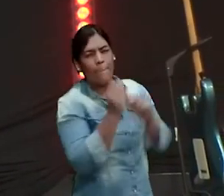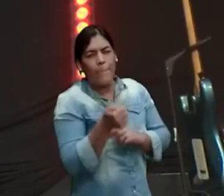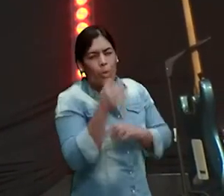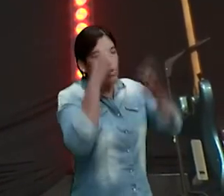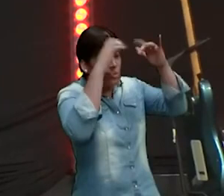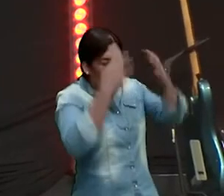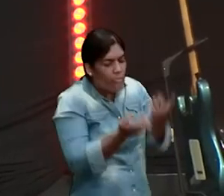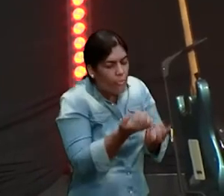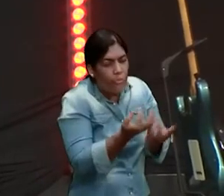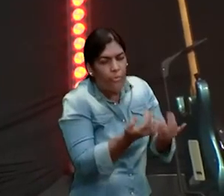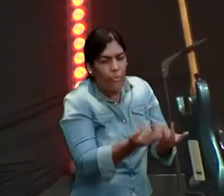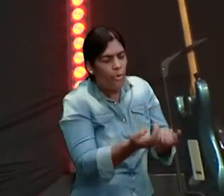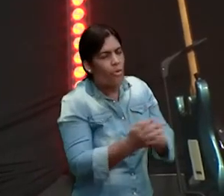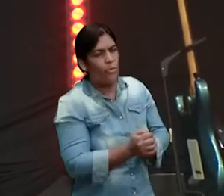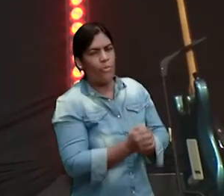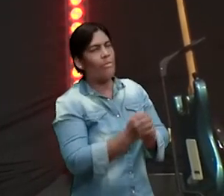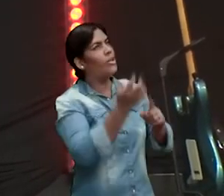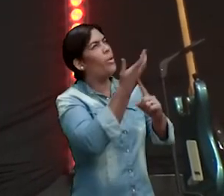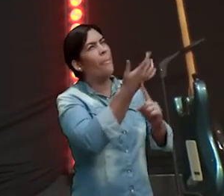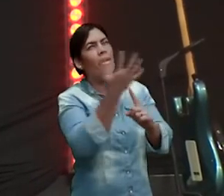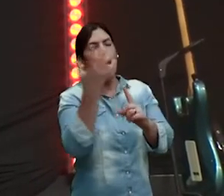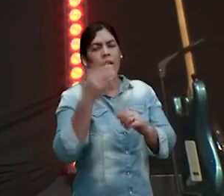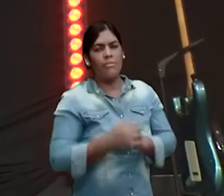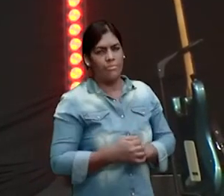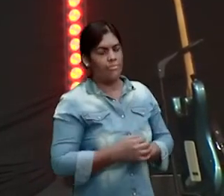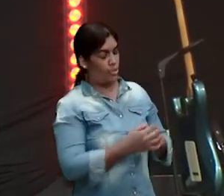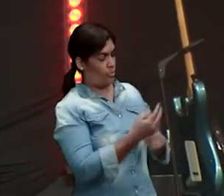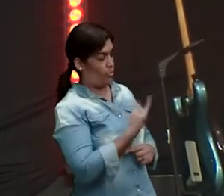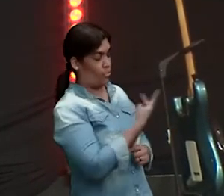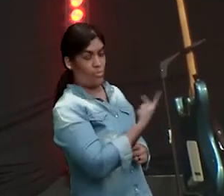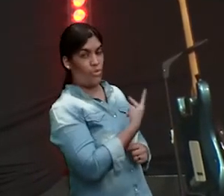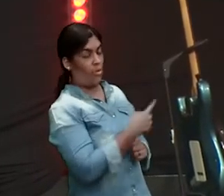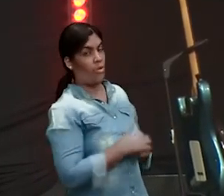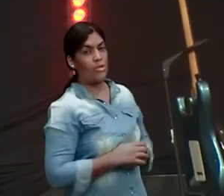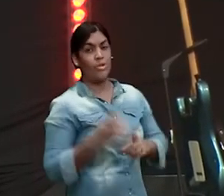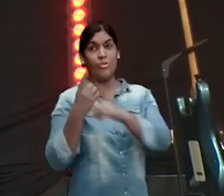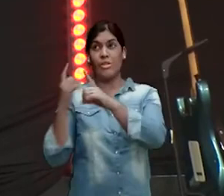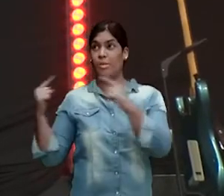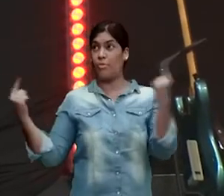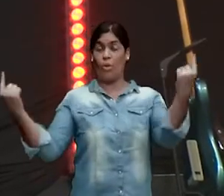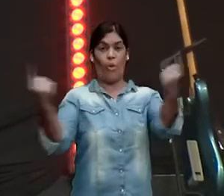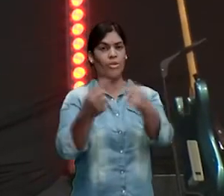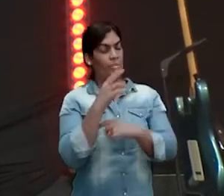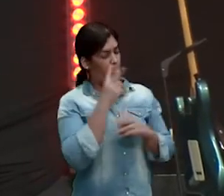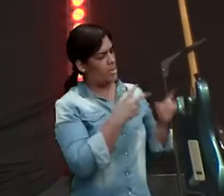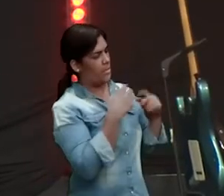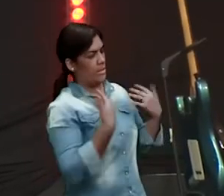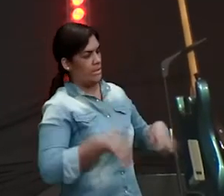aquela chama e iluminando assim a sombra dos dois no chão os discípulos em volta falando aí deu ruim